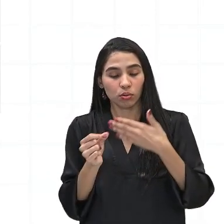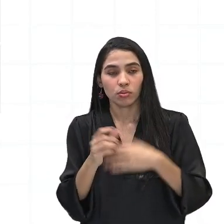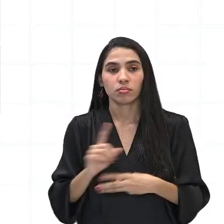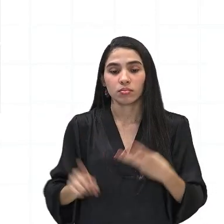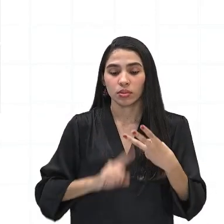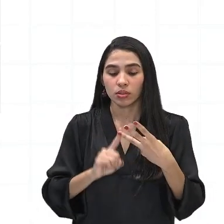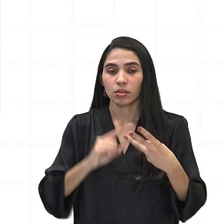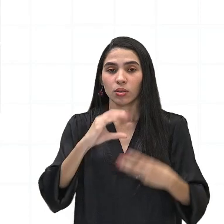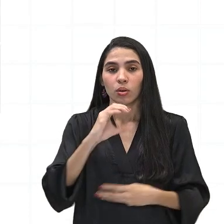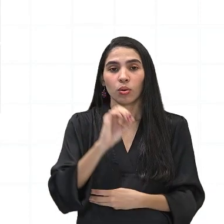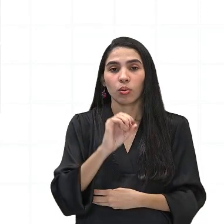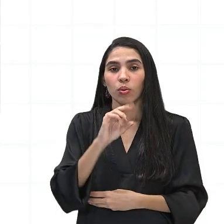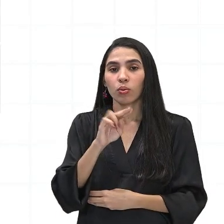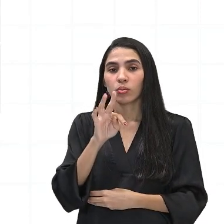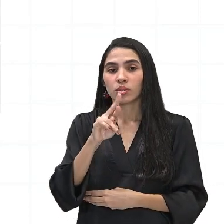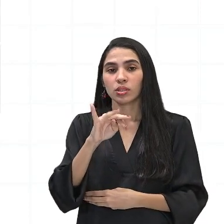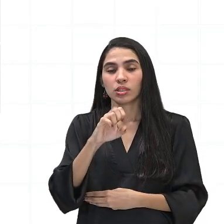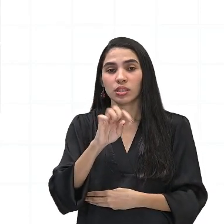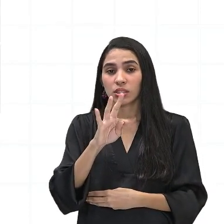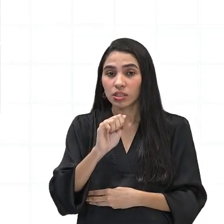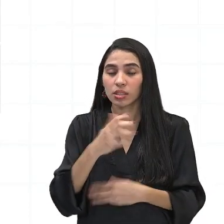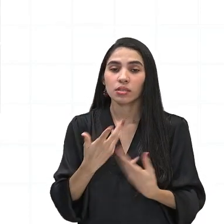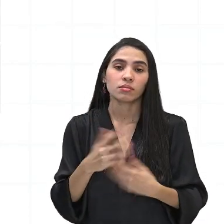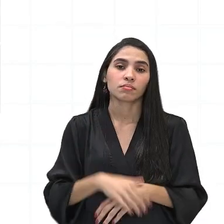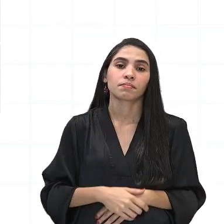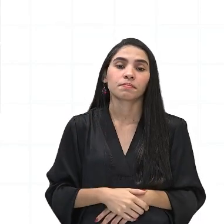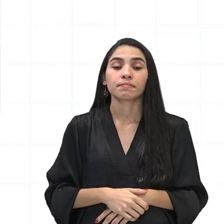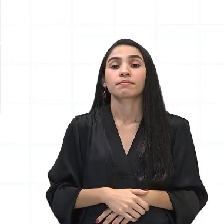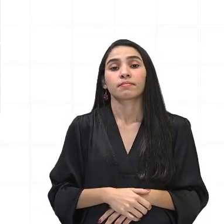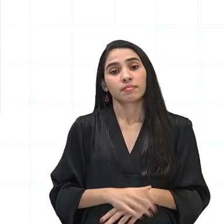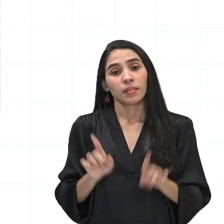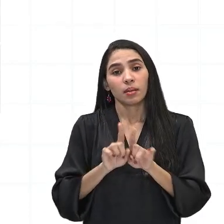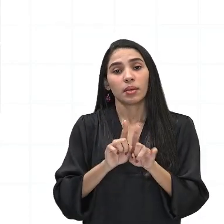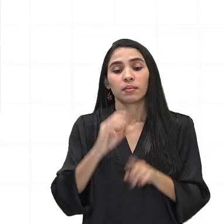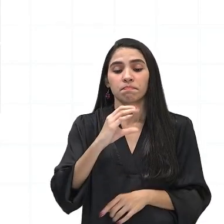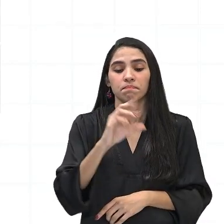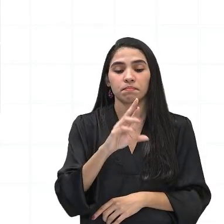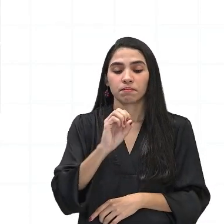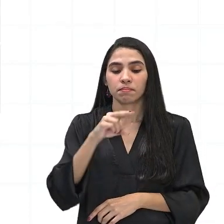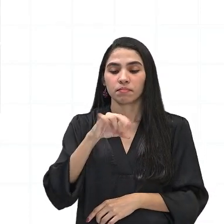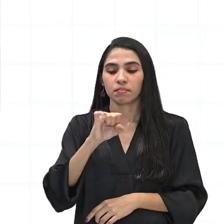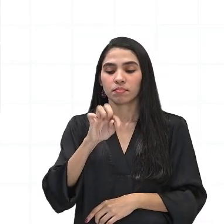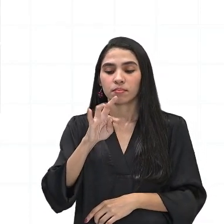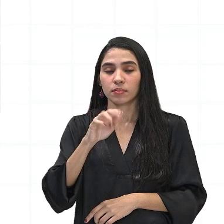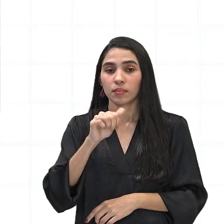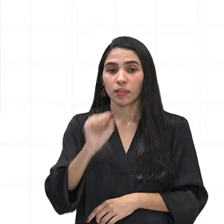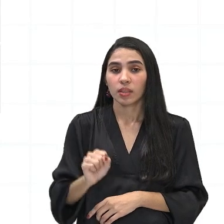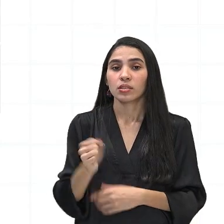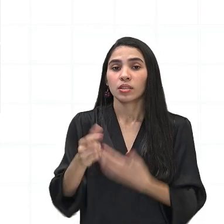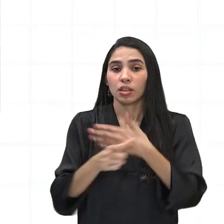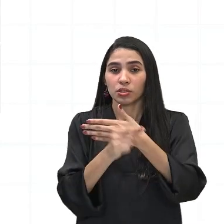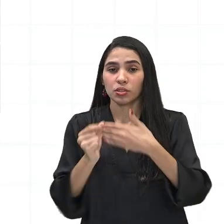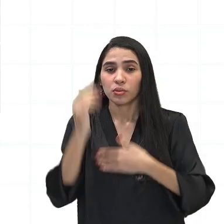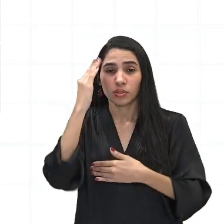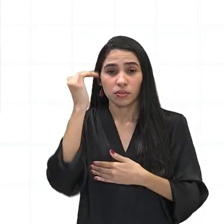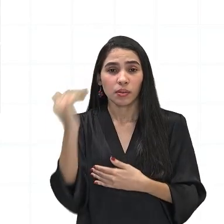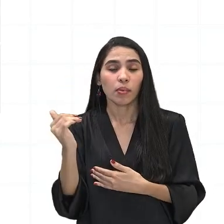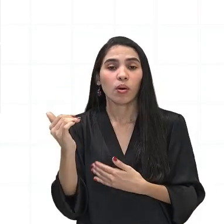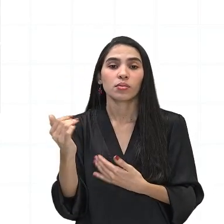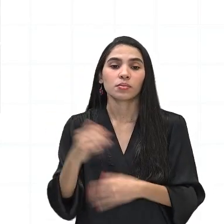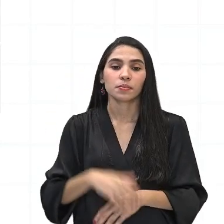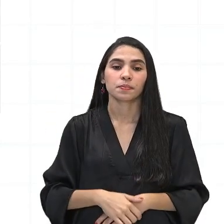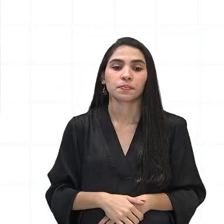se deparar com uma flor muito bela em um jardim, em uma paisagem verde e querer levá-la consigo para a sua